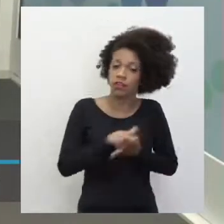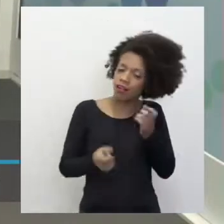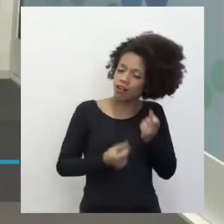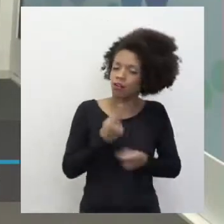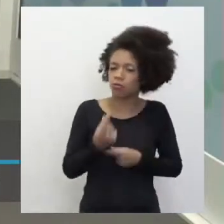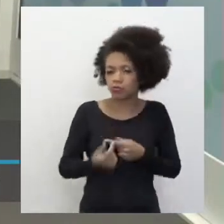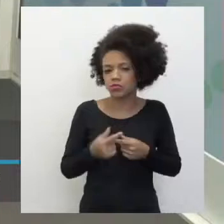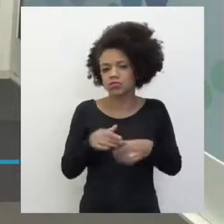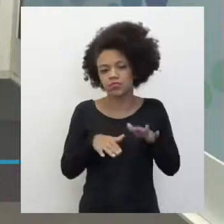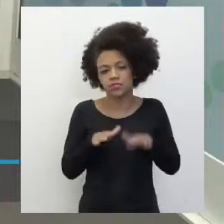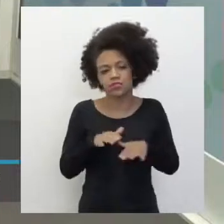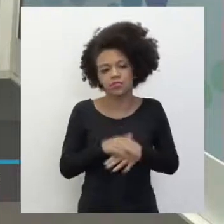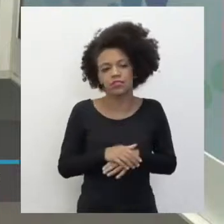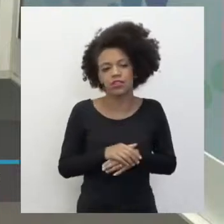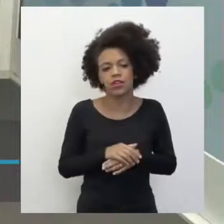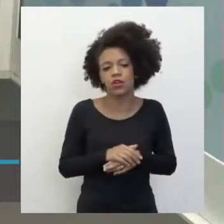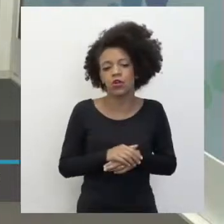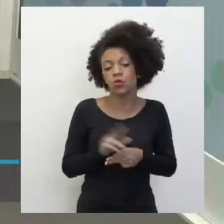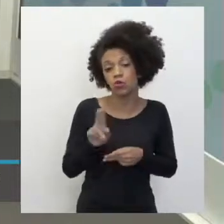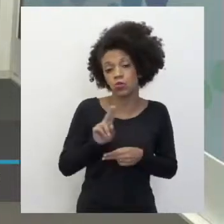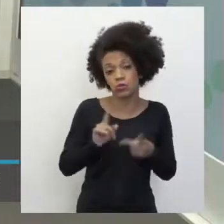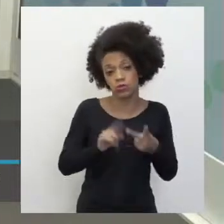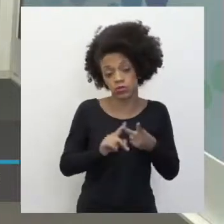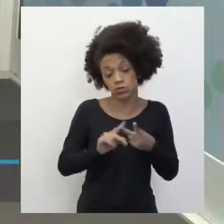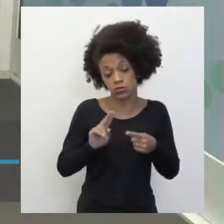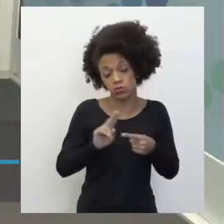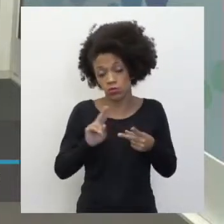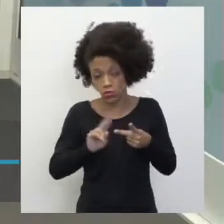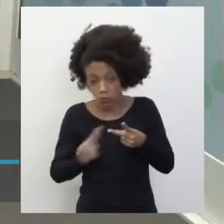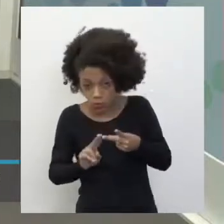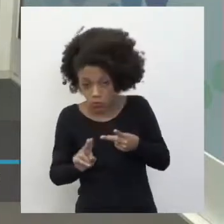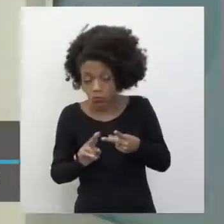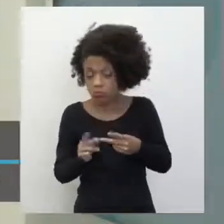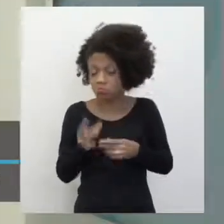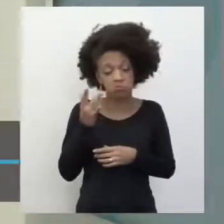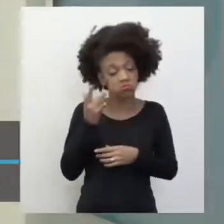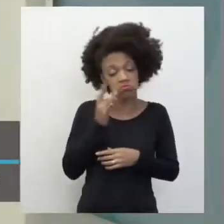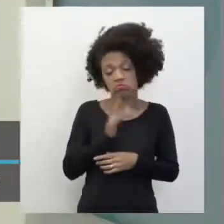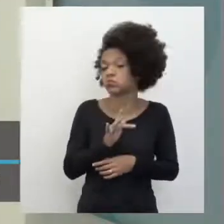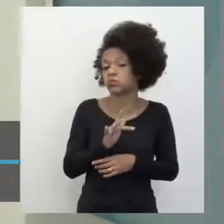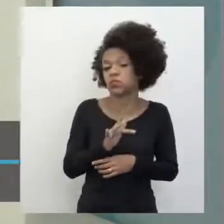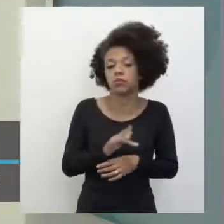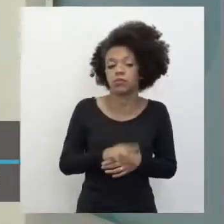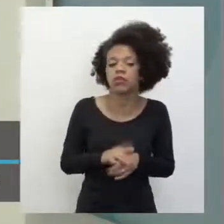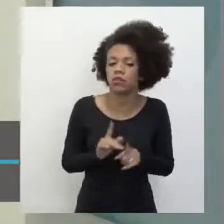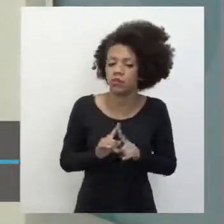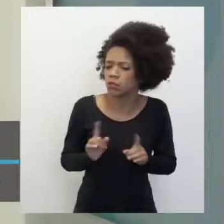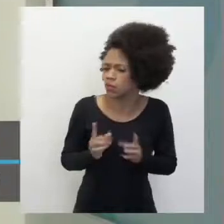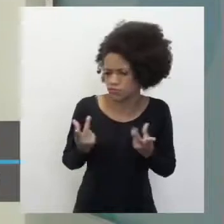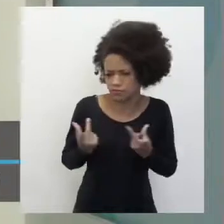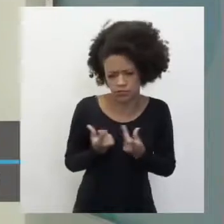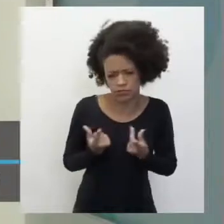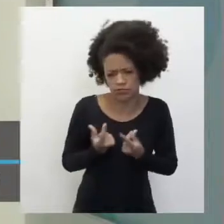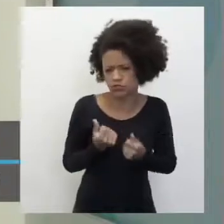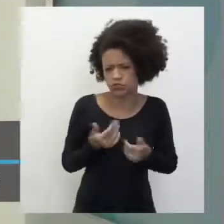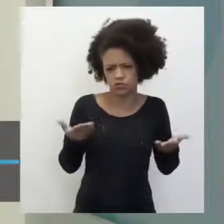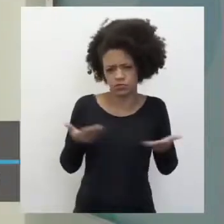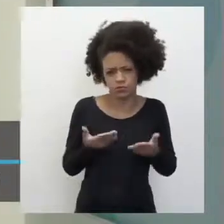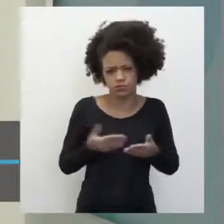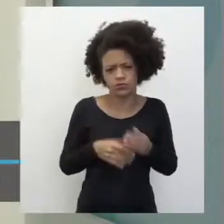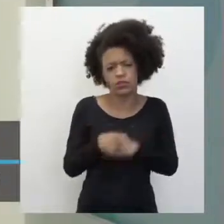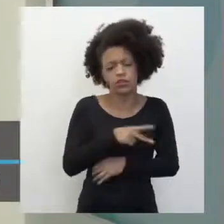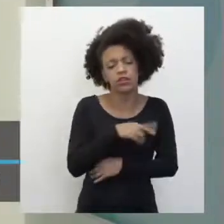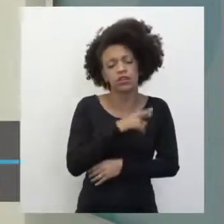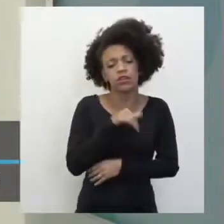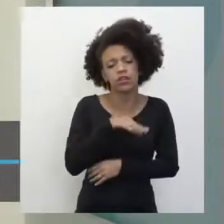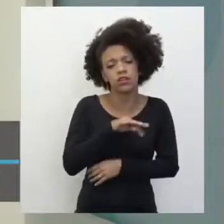E às vezes o sobrenome a gente não consegue pegar aqui. Não, ela, assim, também foi sensacional que ela colocou agora. E a Pro Renata